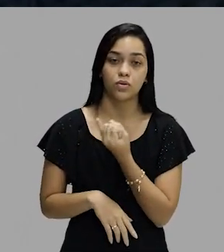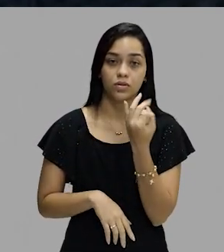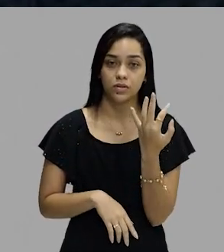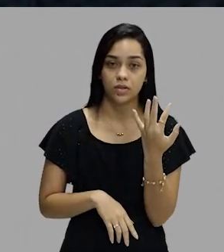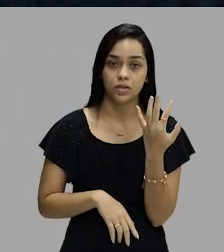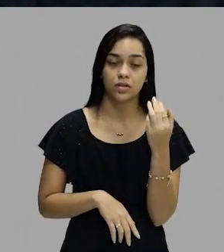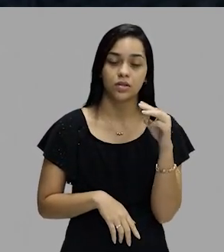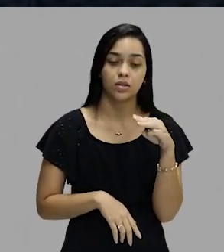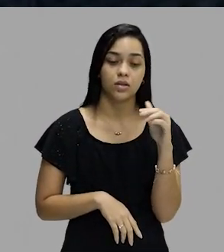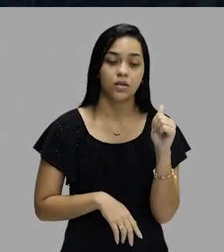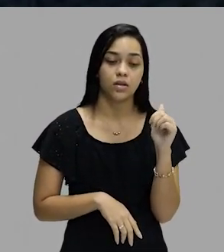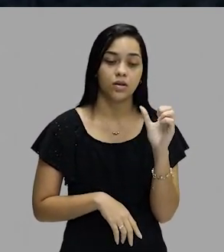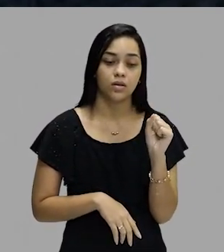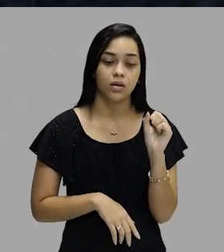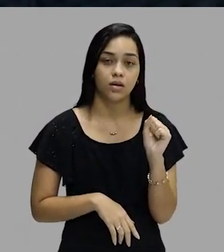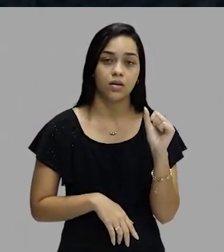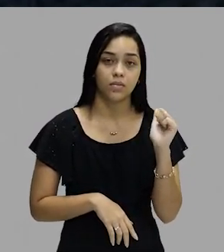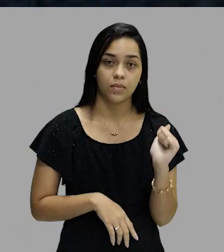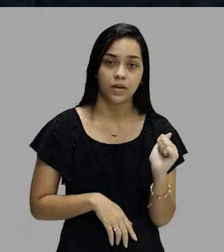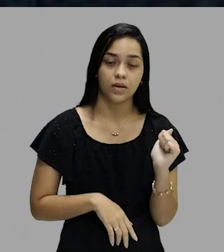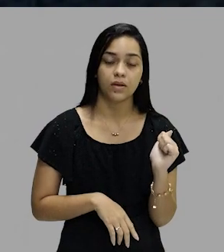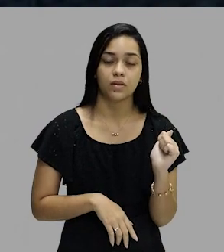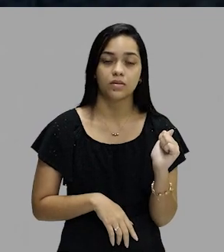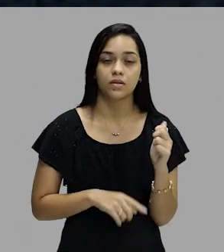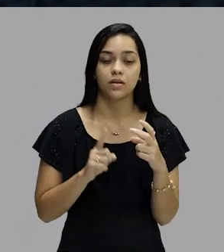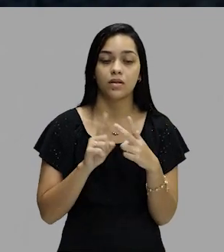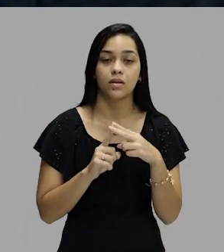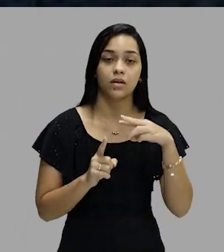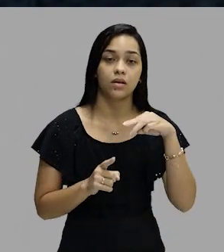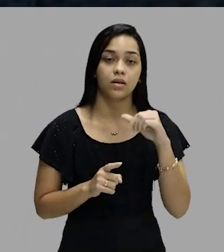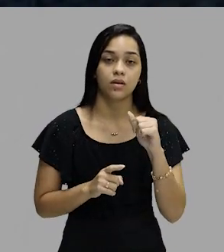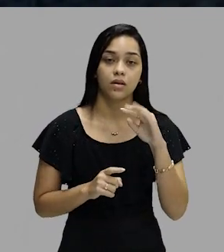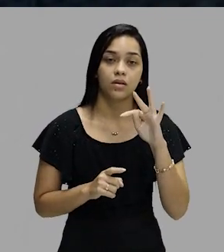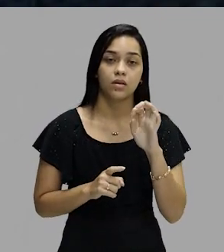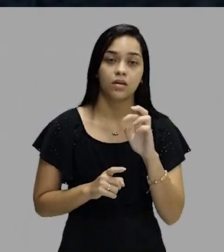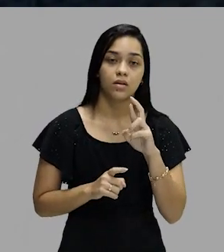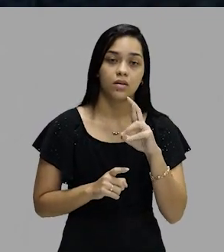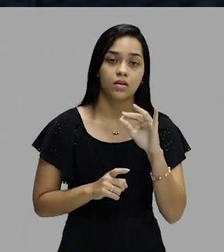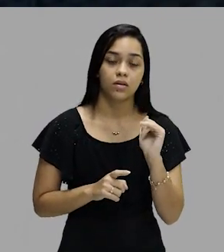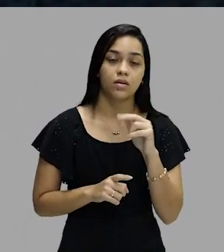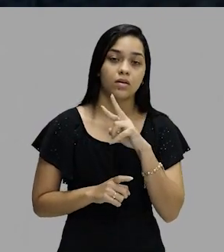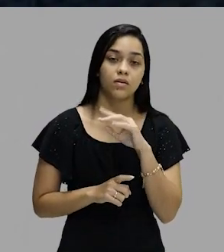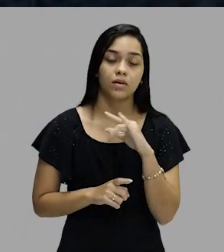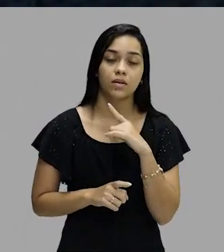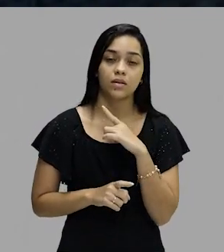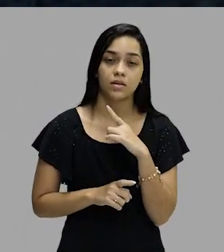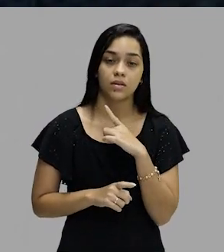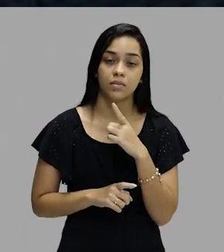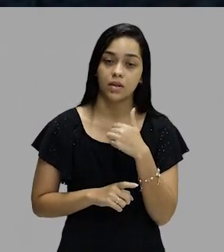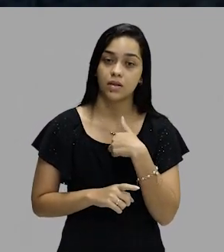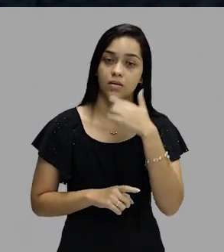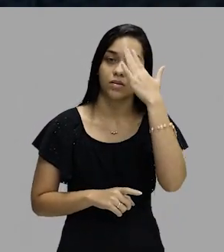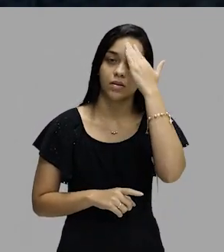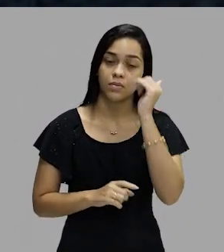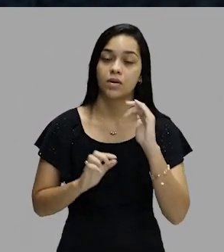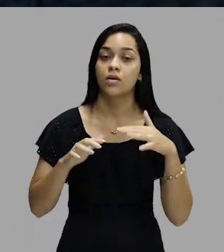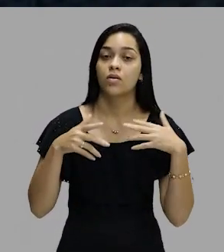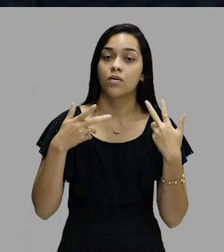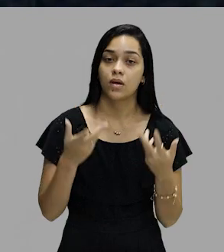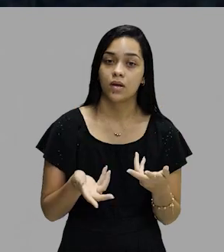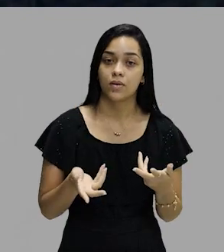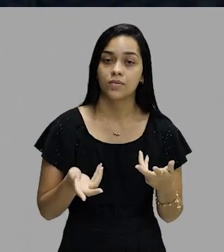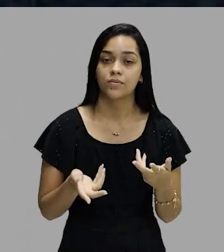massa é a quantidade de matéria, de mesma quantidade de matéria, isso vai ser determinante para eu saber que materiais são